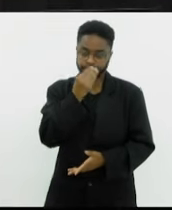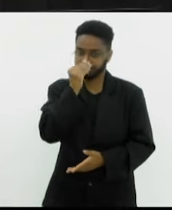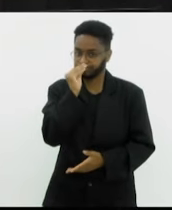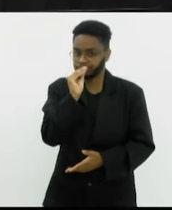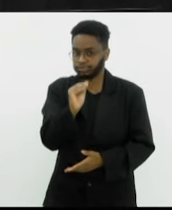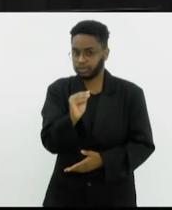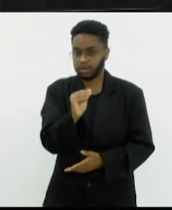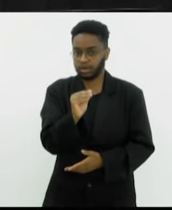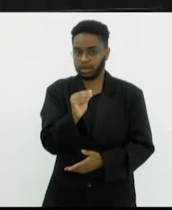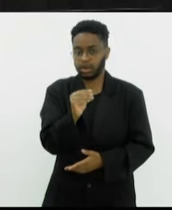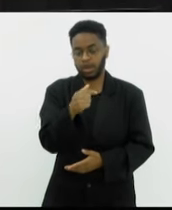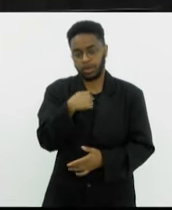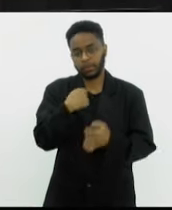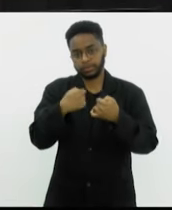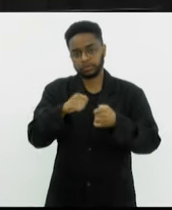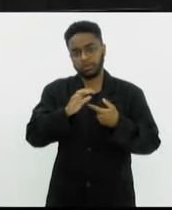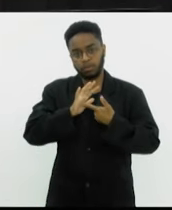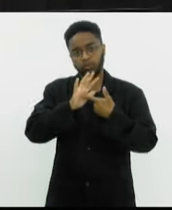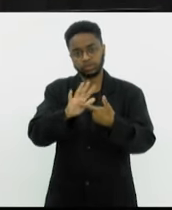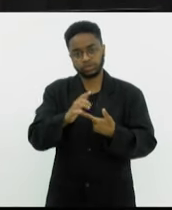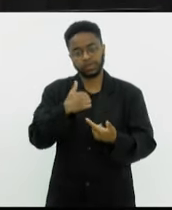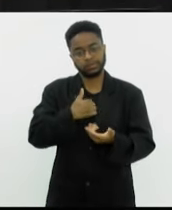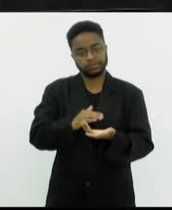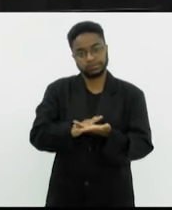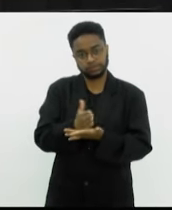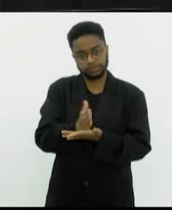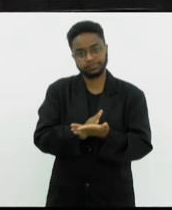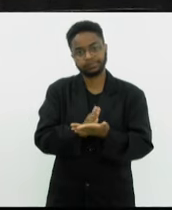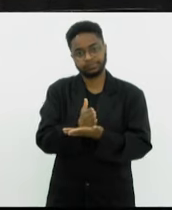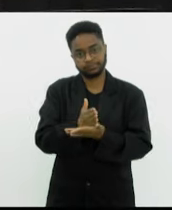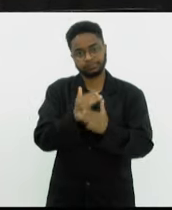a minha indignação.